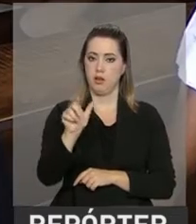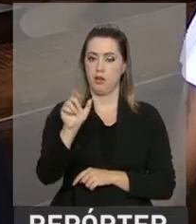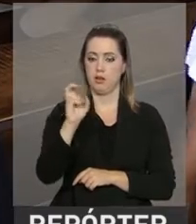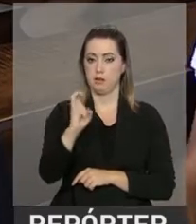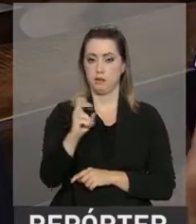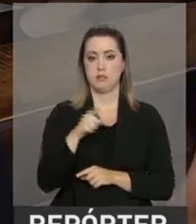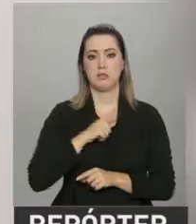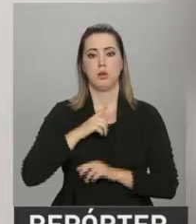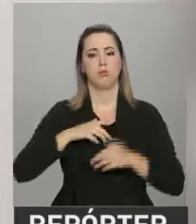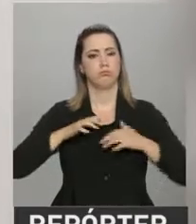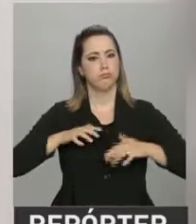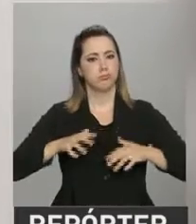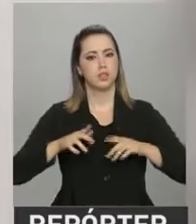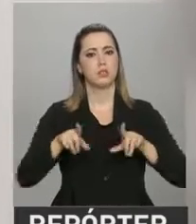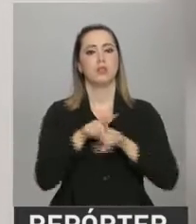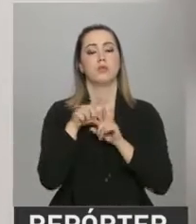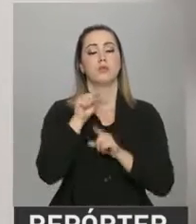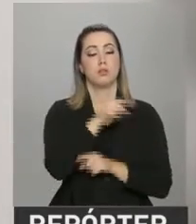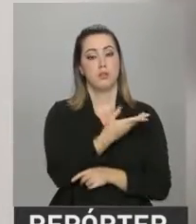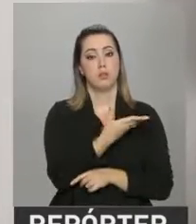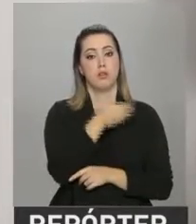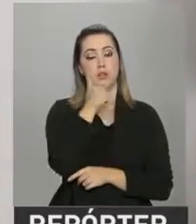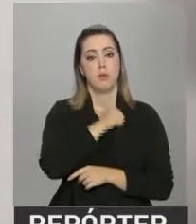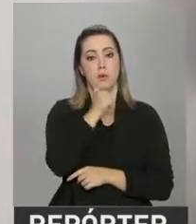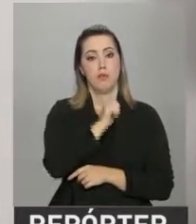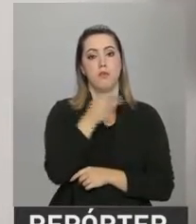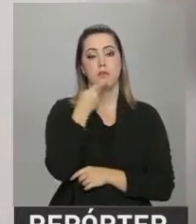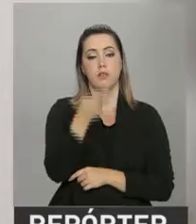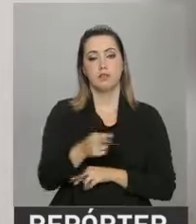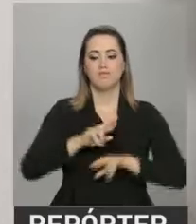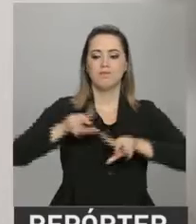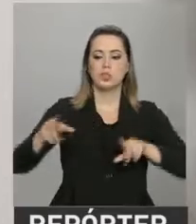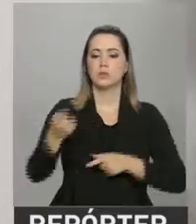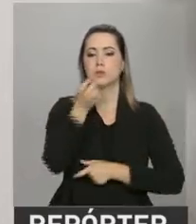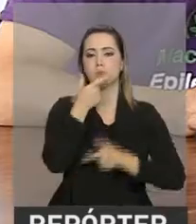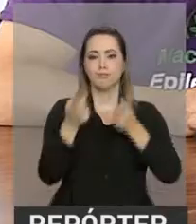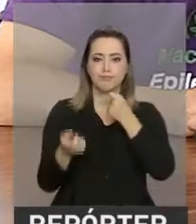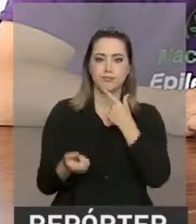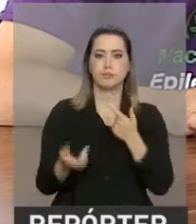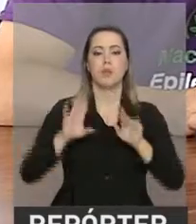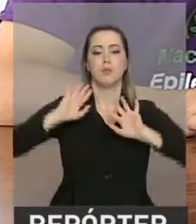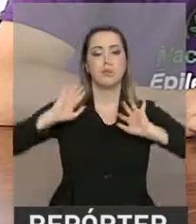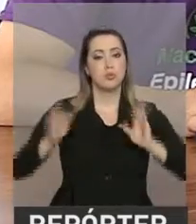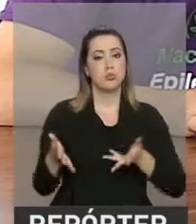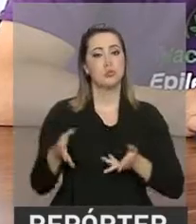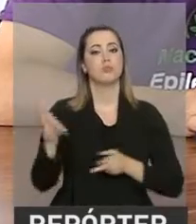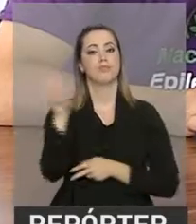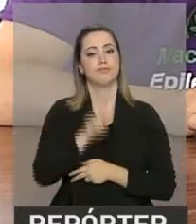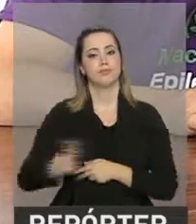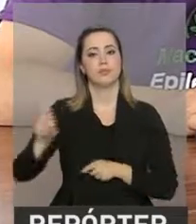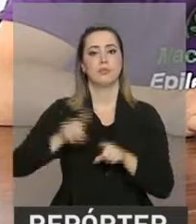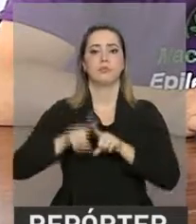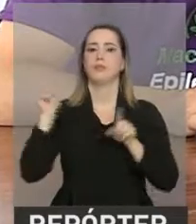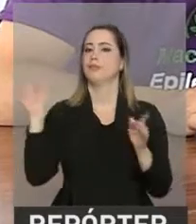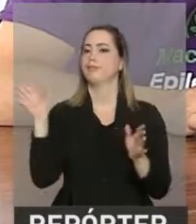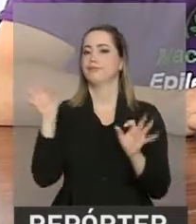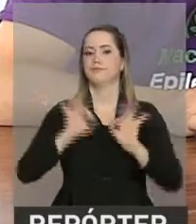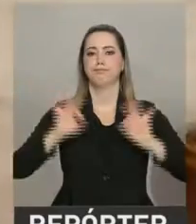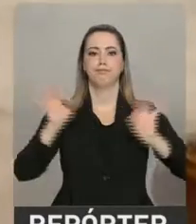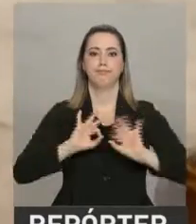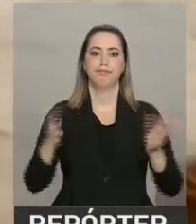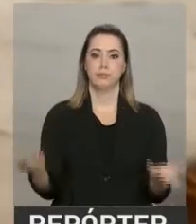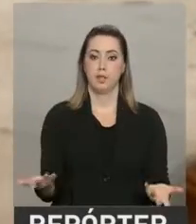que provoca convulsões. Margarete conta que vários remédios foram usados no tratamento da menina, mas nenhum